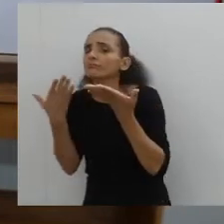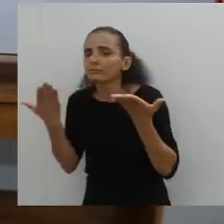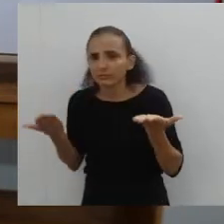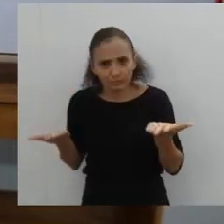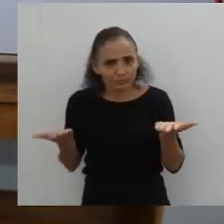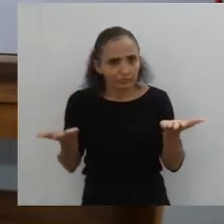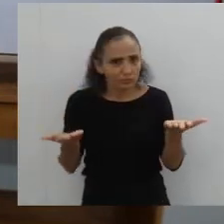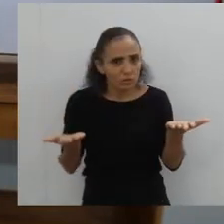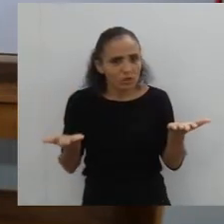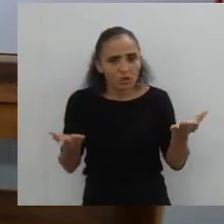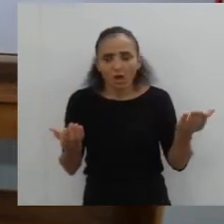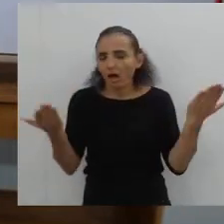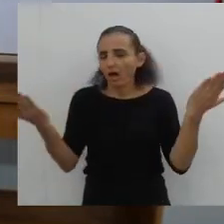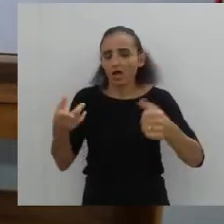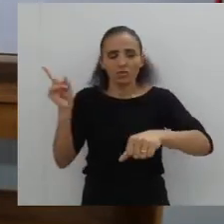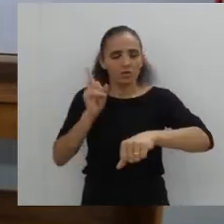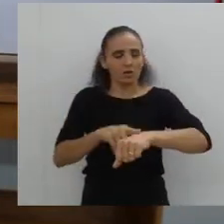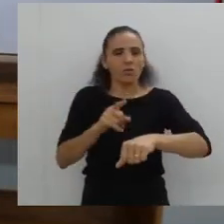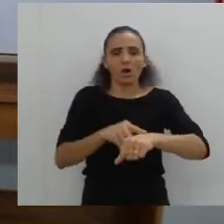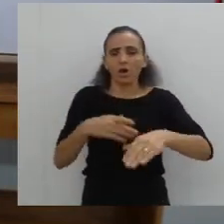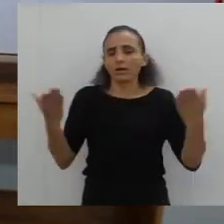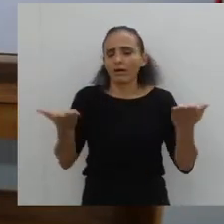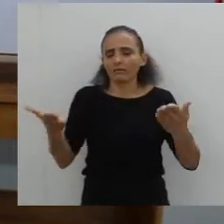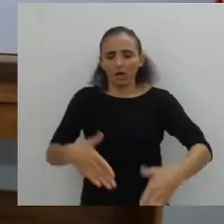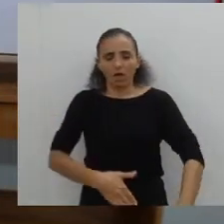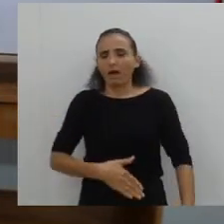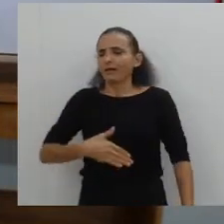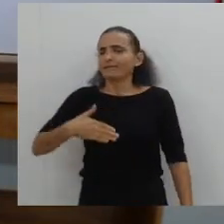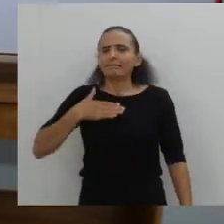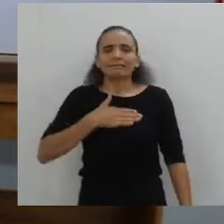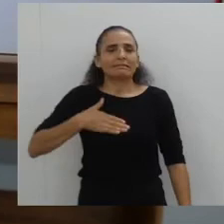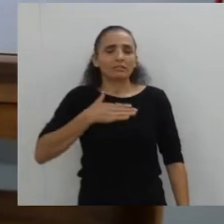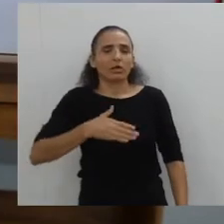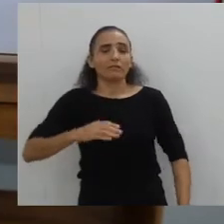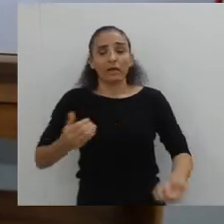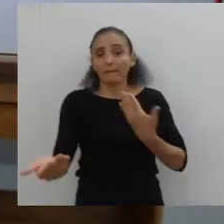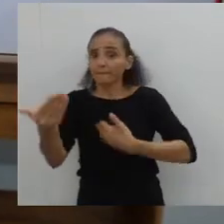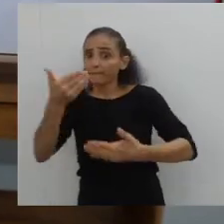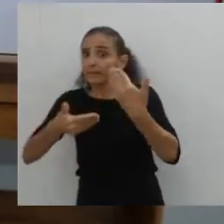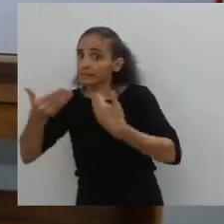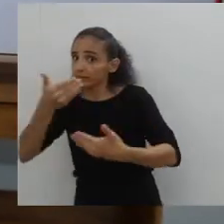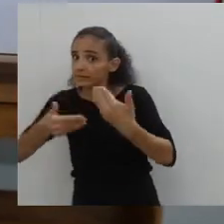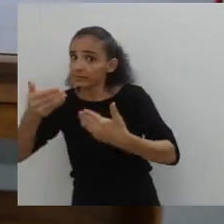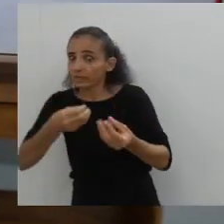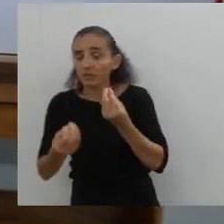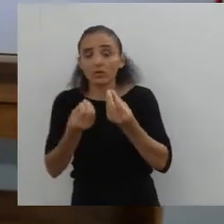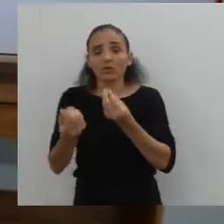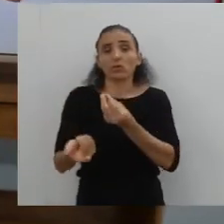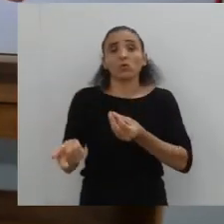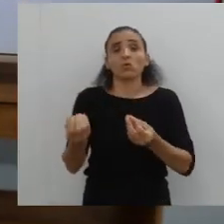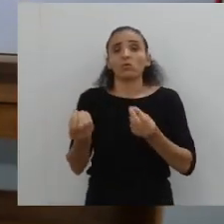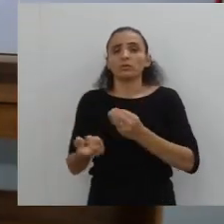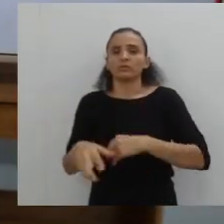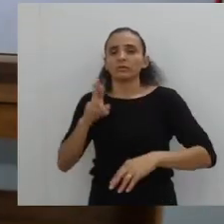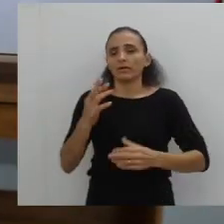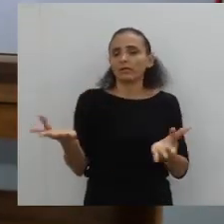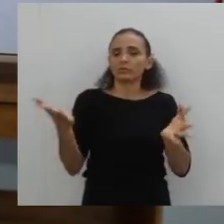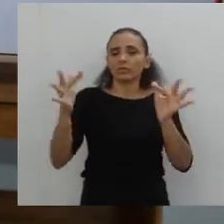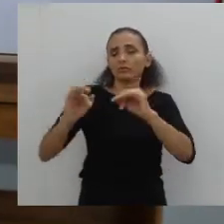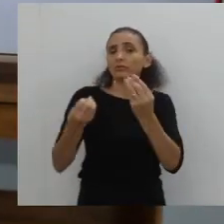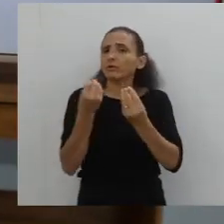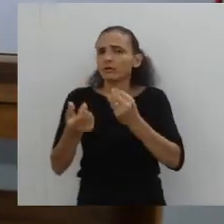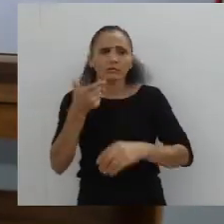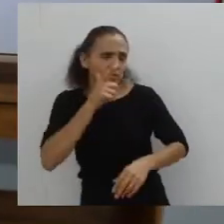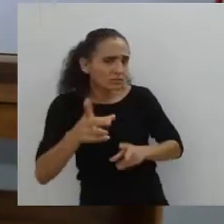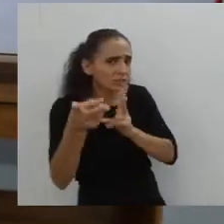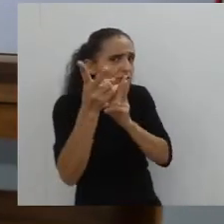do momento que nós vivemos, do prazer que sentimos ao jogarmos e não do resultado que é obtido. Você